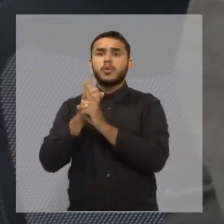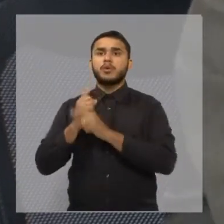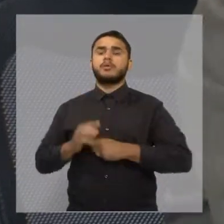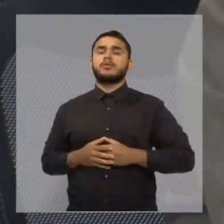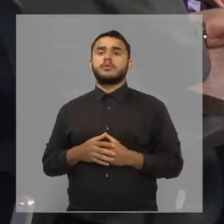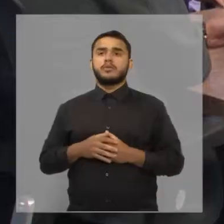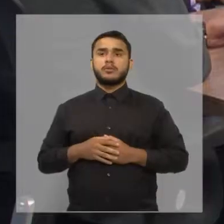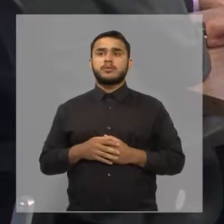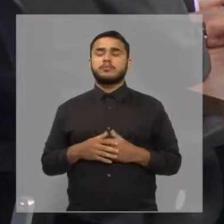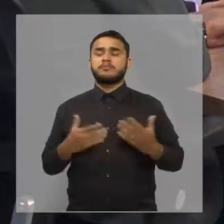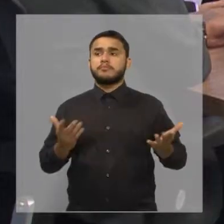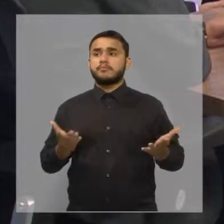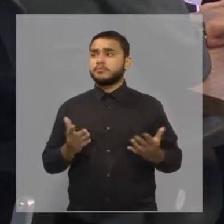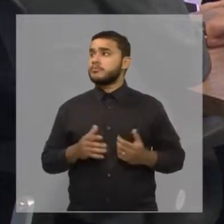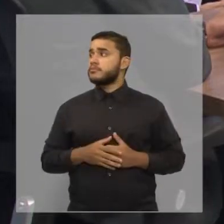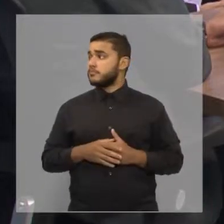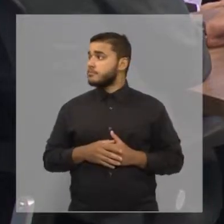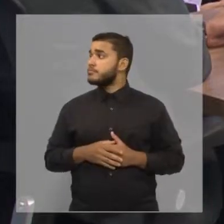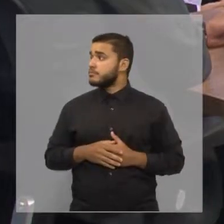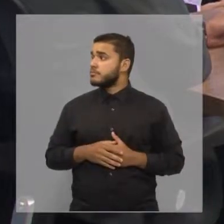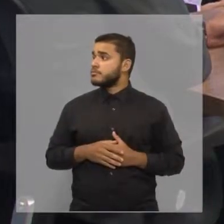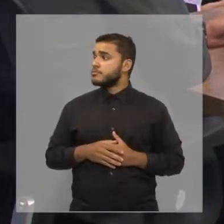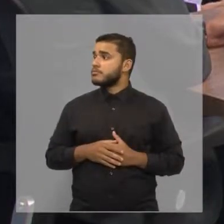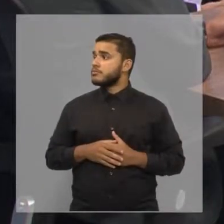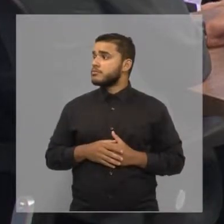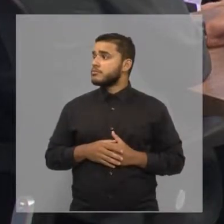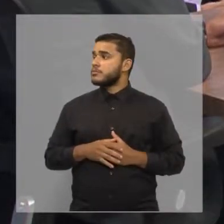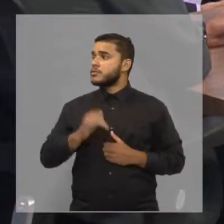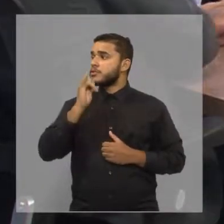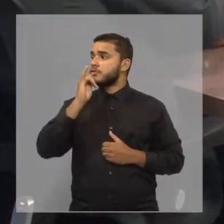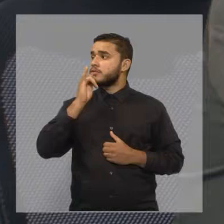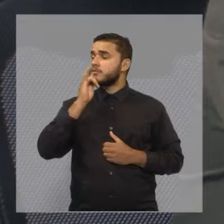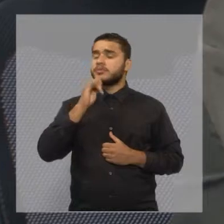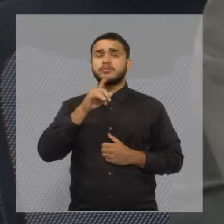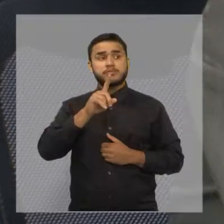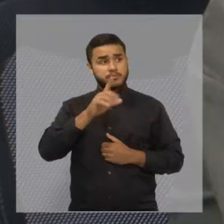para conseguir hackers. Já foi identificado. Nós temos também